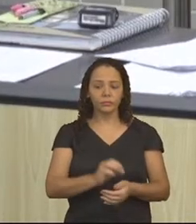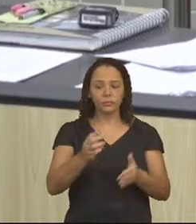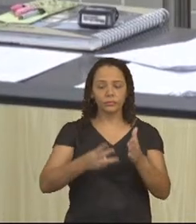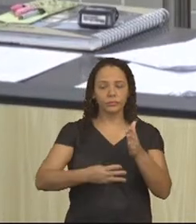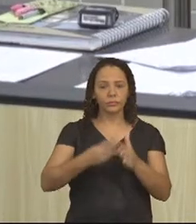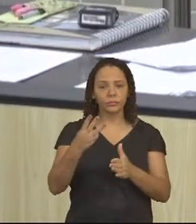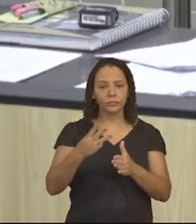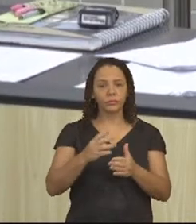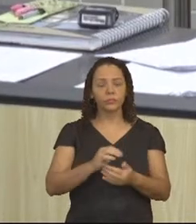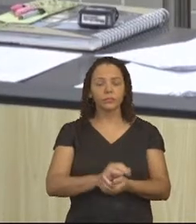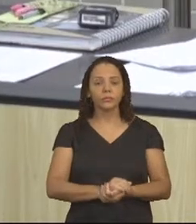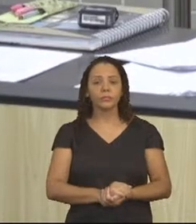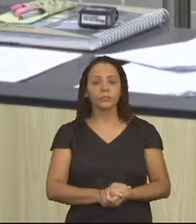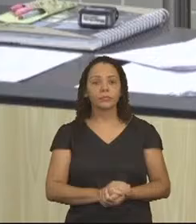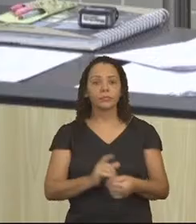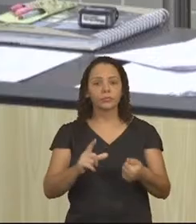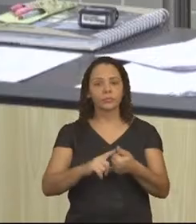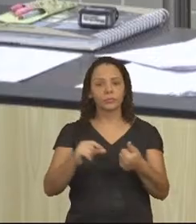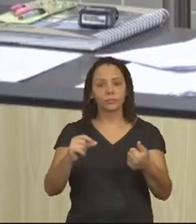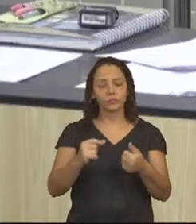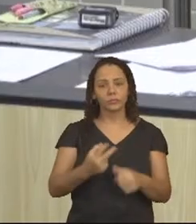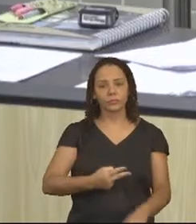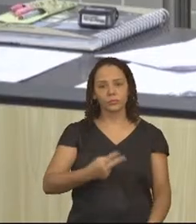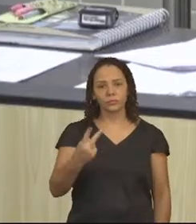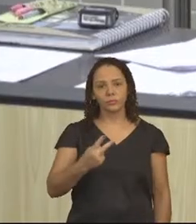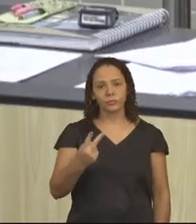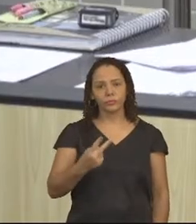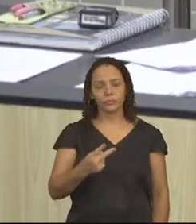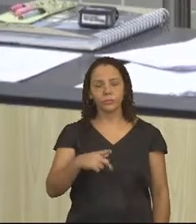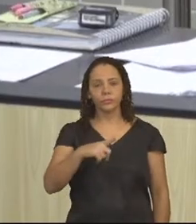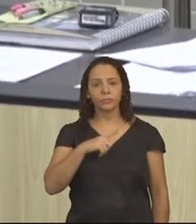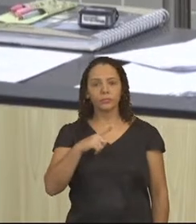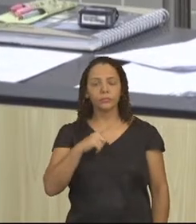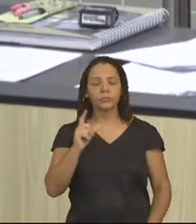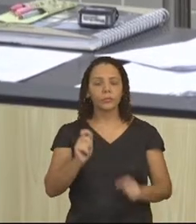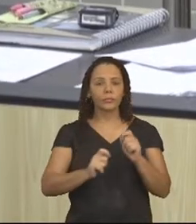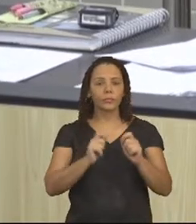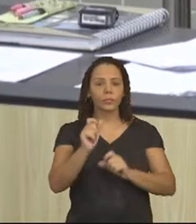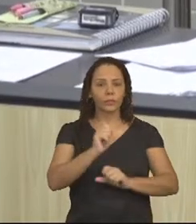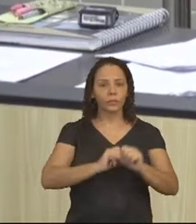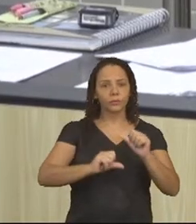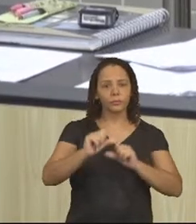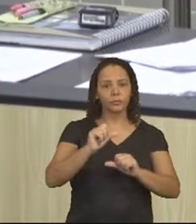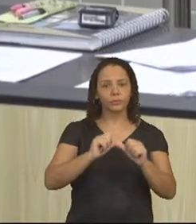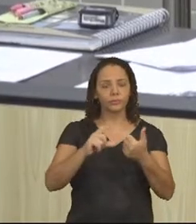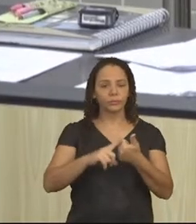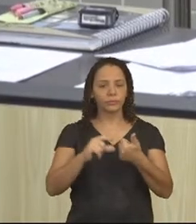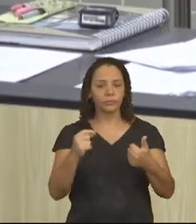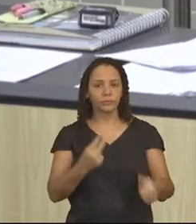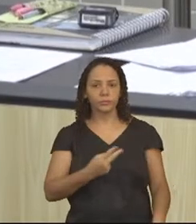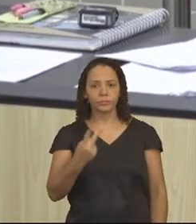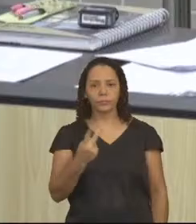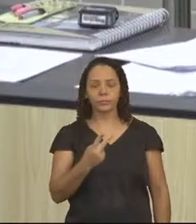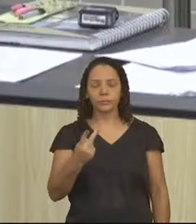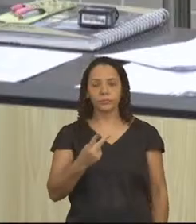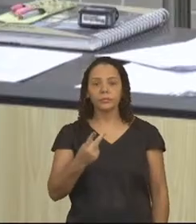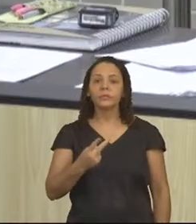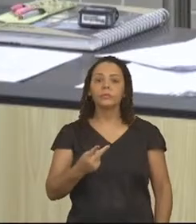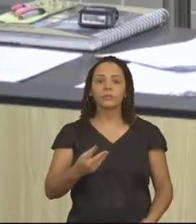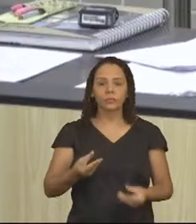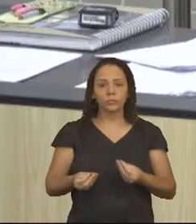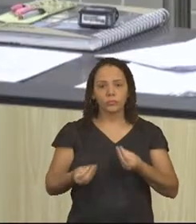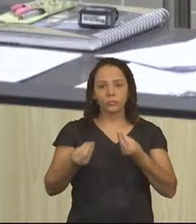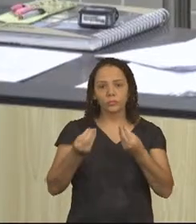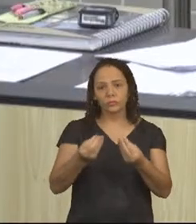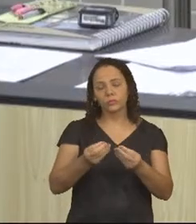Terceira sugestão: o artigo 2º passa a ter a seguinte redação: artigo 2º. As doações poderão